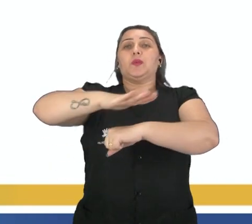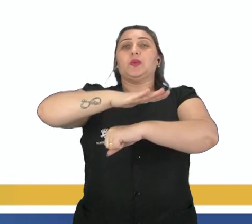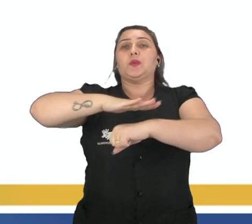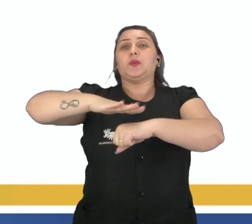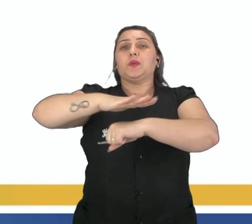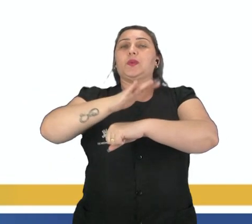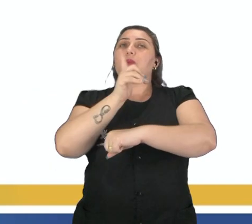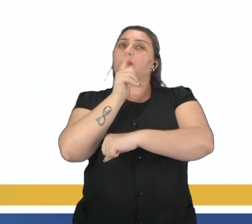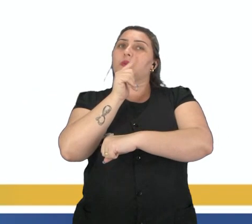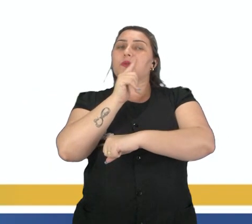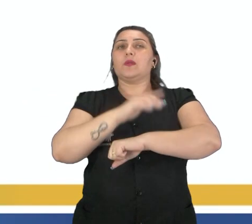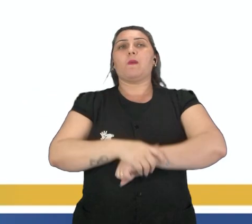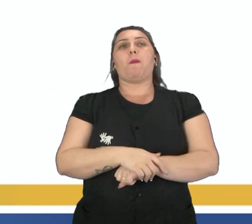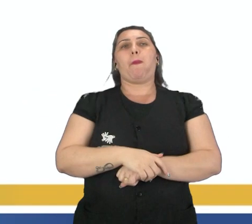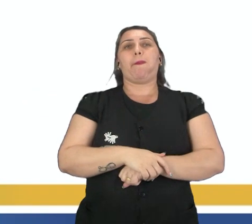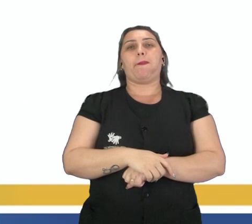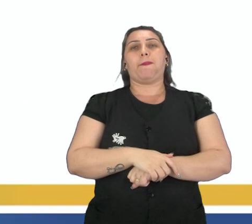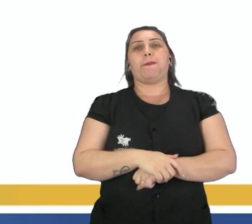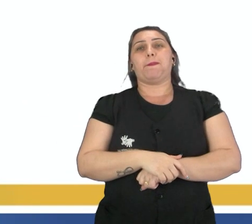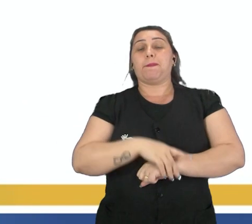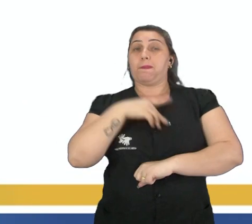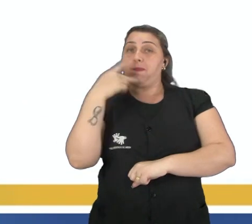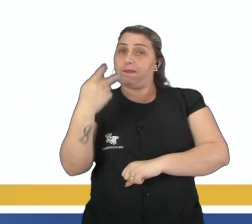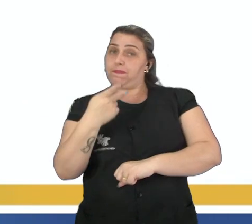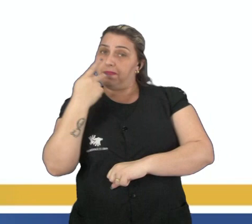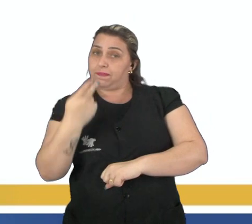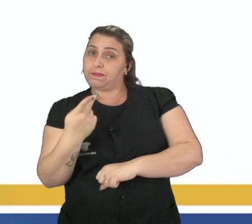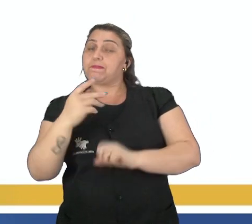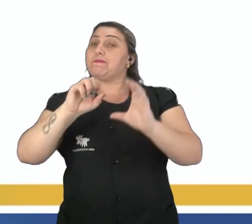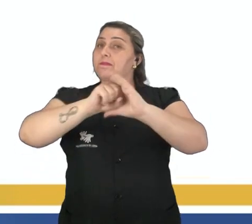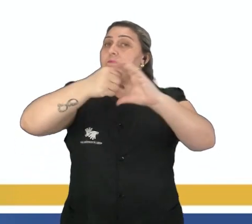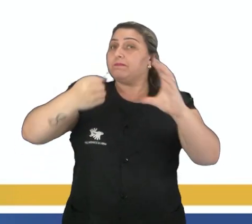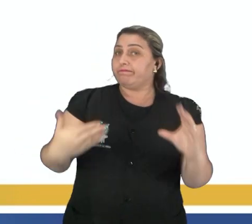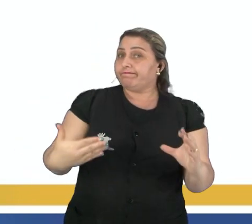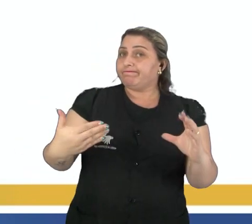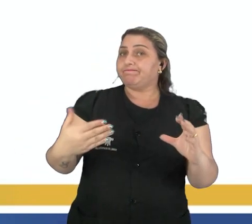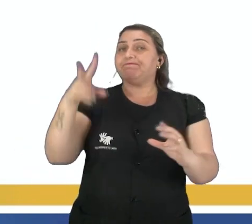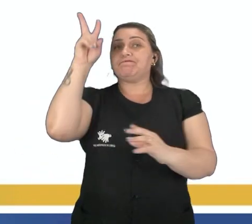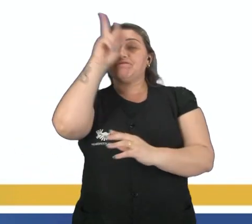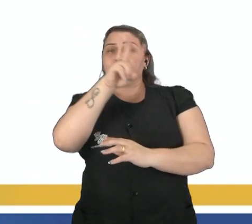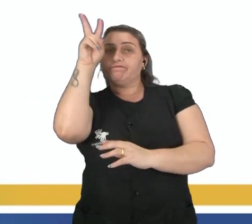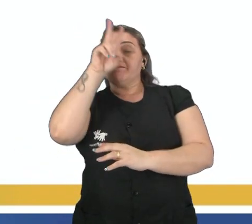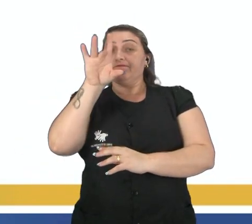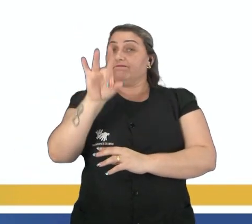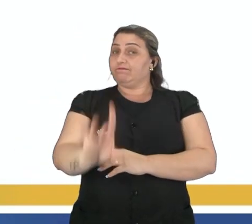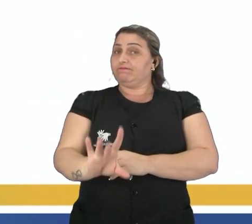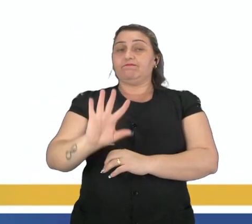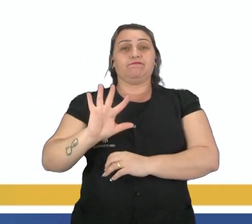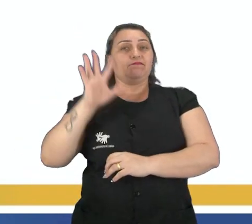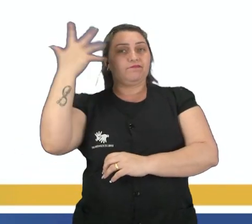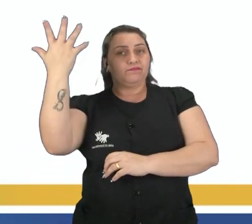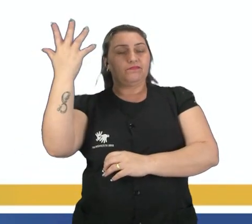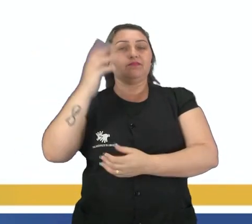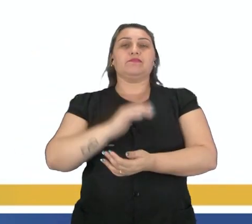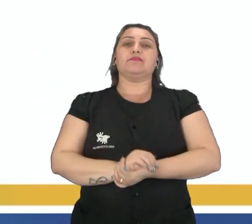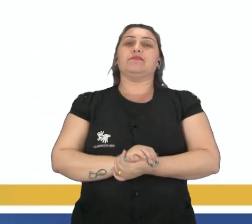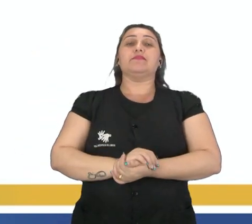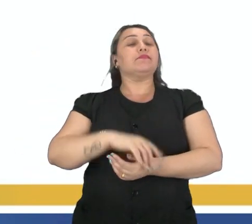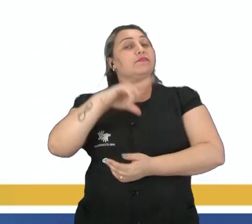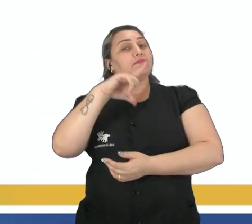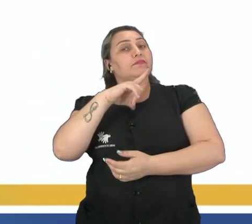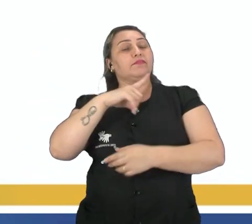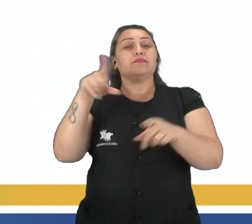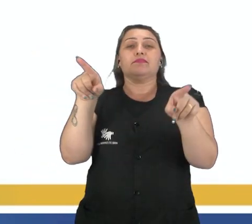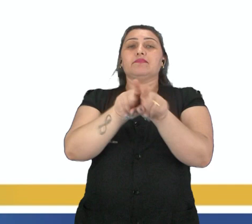flutuando. Quando a gente fala sobre essa característica, a gente tem que lembrar que não é só isso que acontece. A gente tem